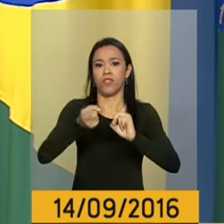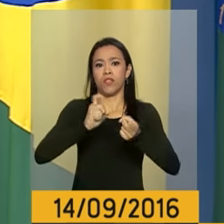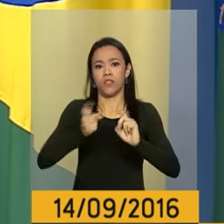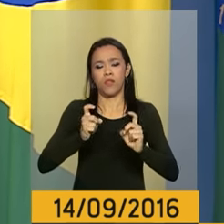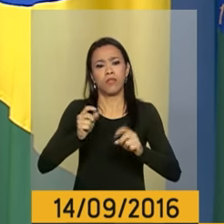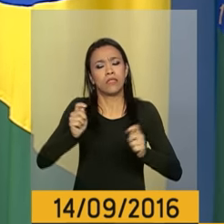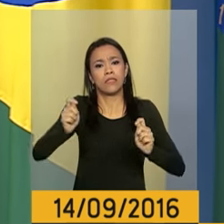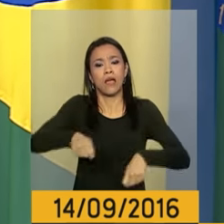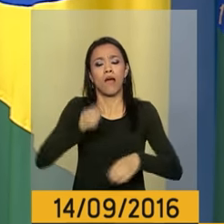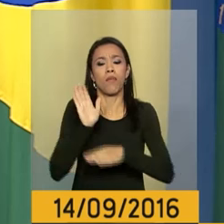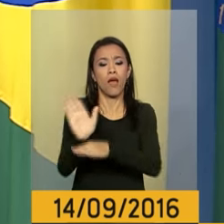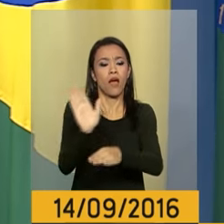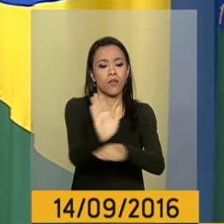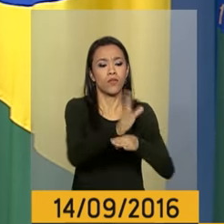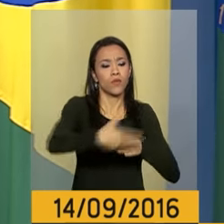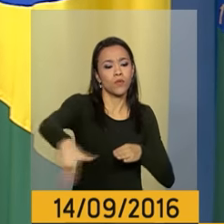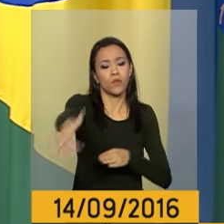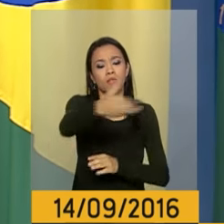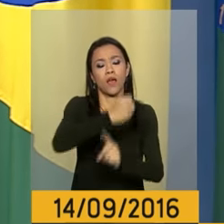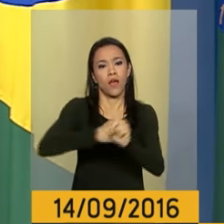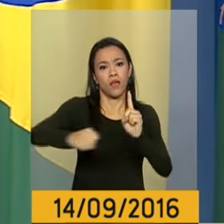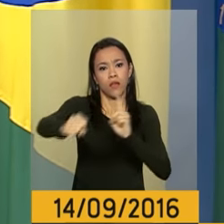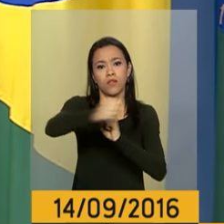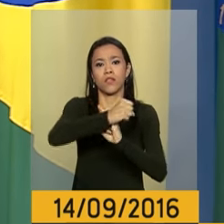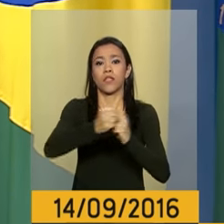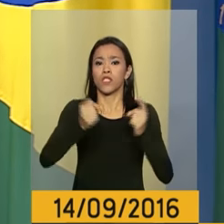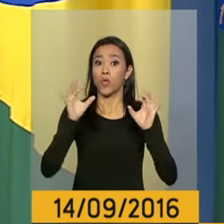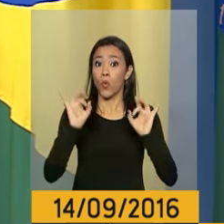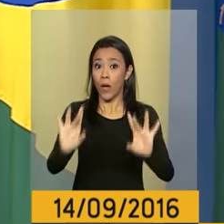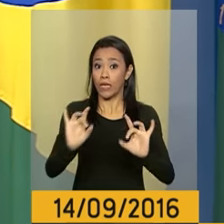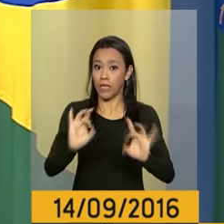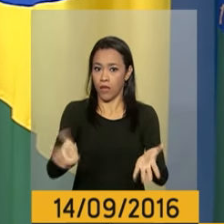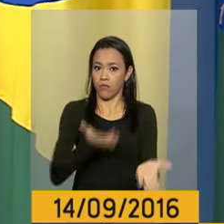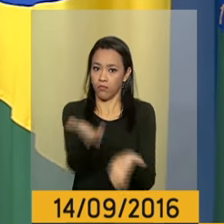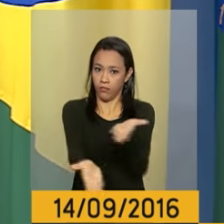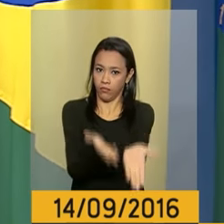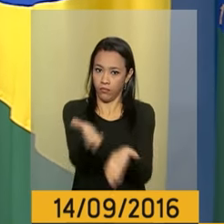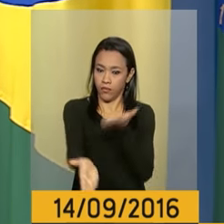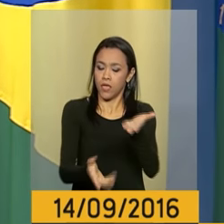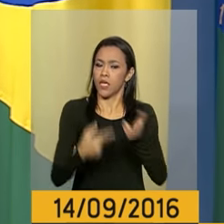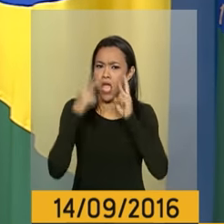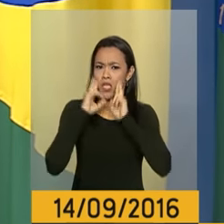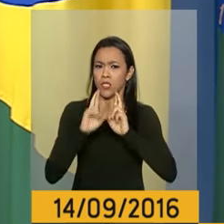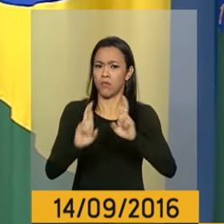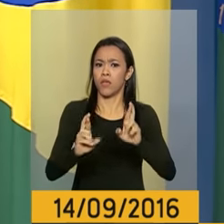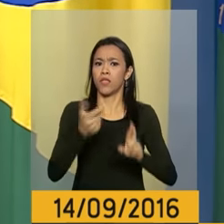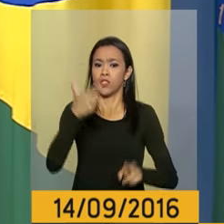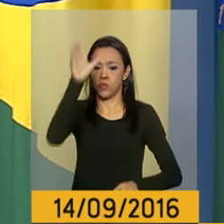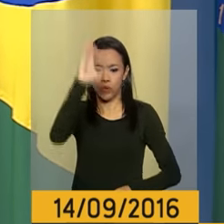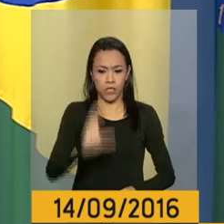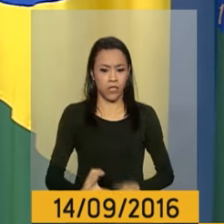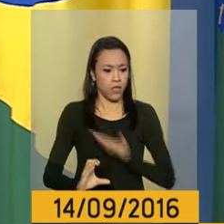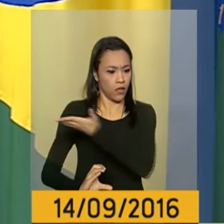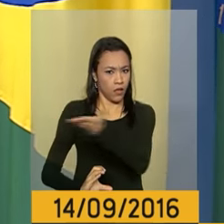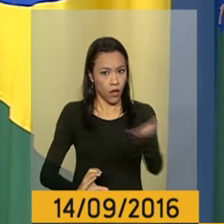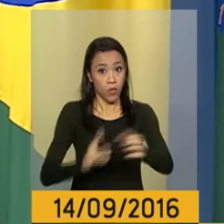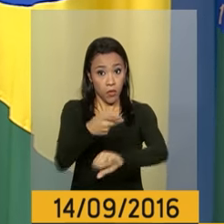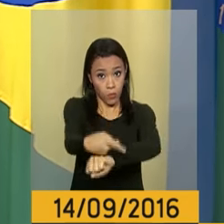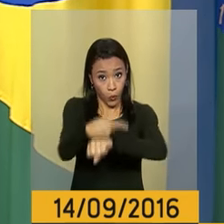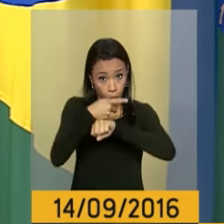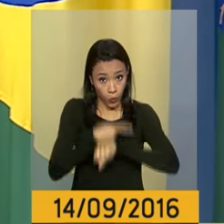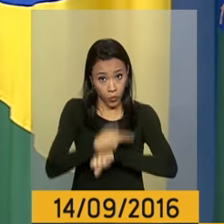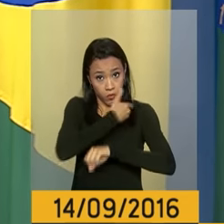prestar serviços públicos de qualidade. Um Estado que respeite o cidadão usuário dos serviços e o